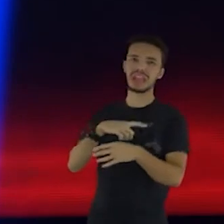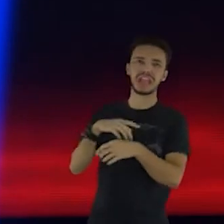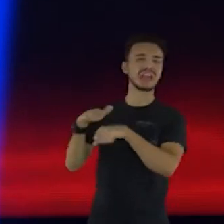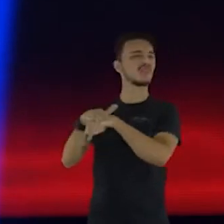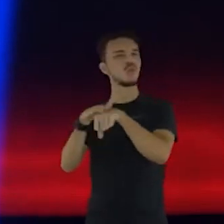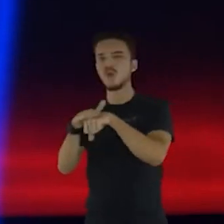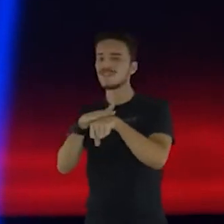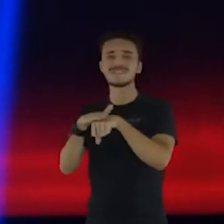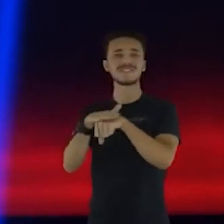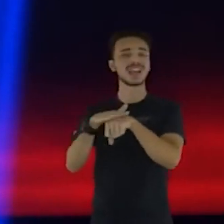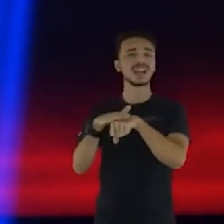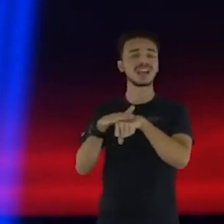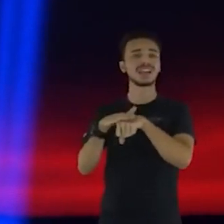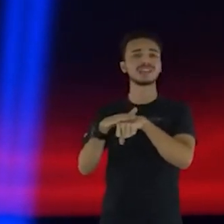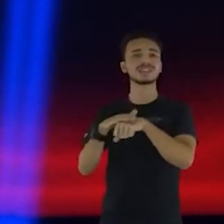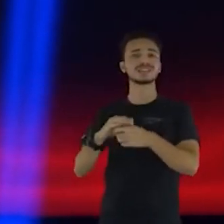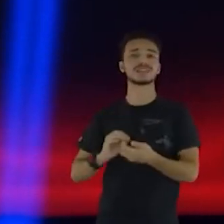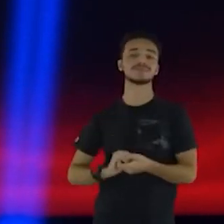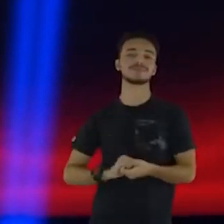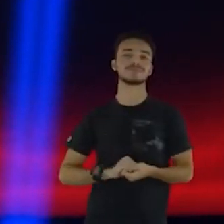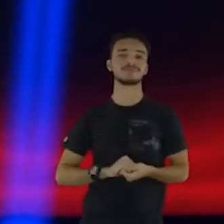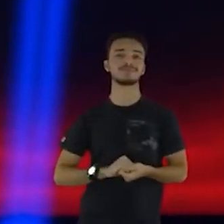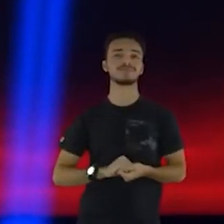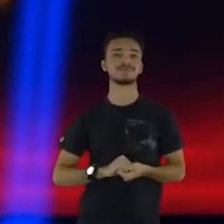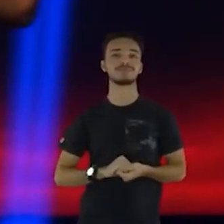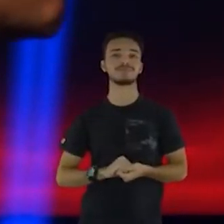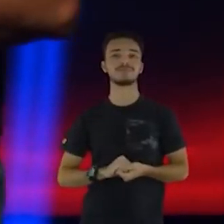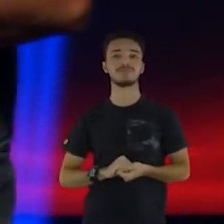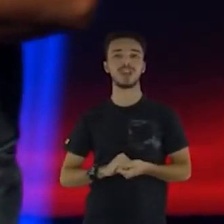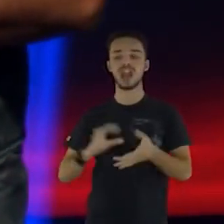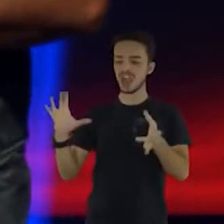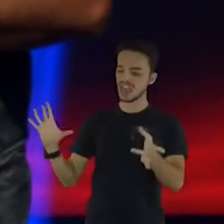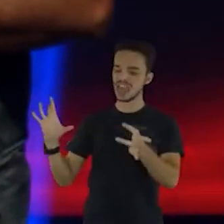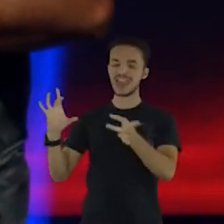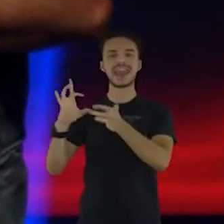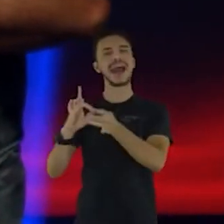pazes hoje. Talvez essa pessoa esteja até aqui.